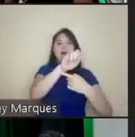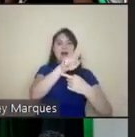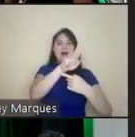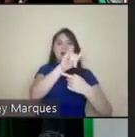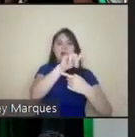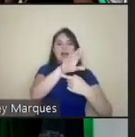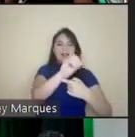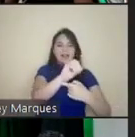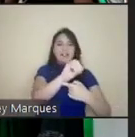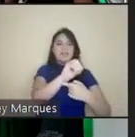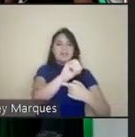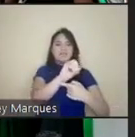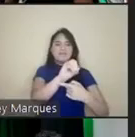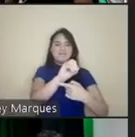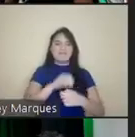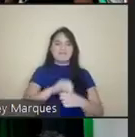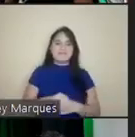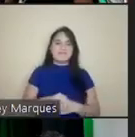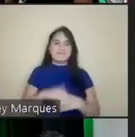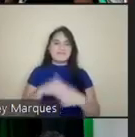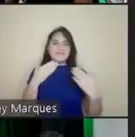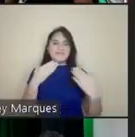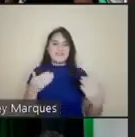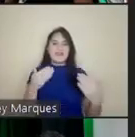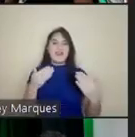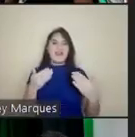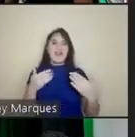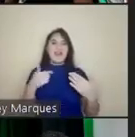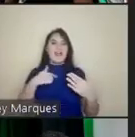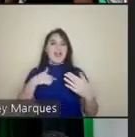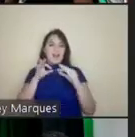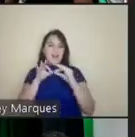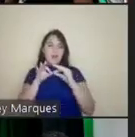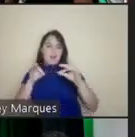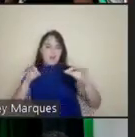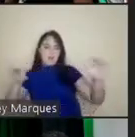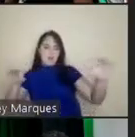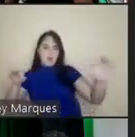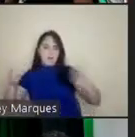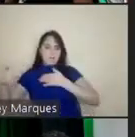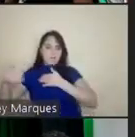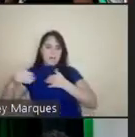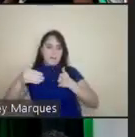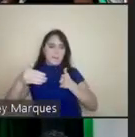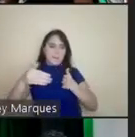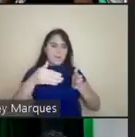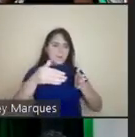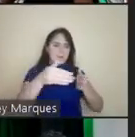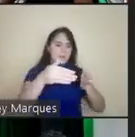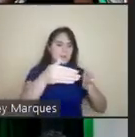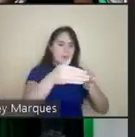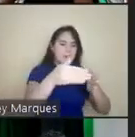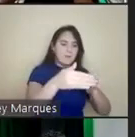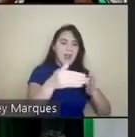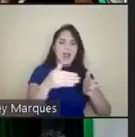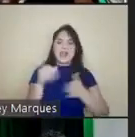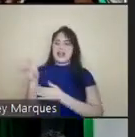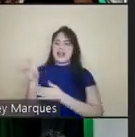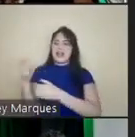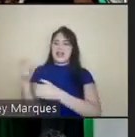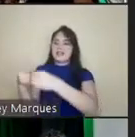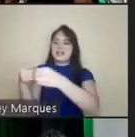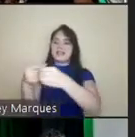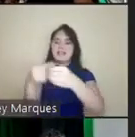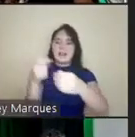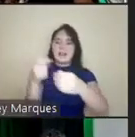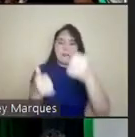minha terra. Então, eu sigo um pouco esse caminho e vou falando das cidades, e vou falando das coisas. E quando eu